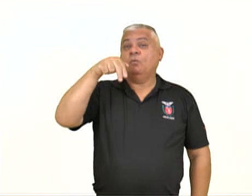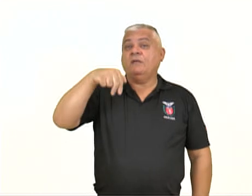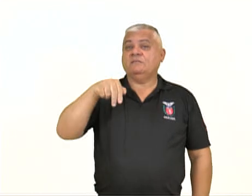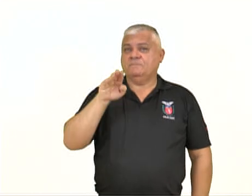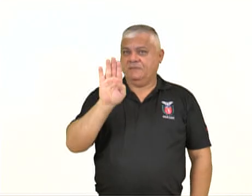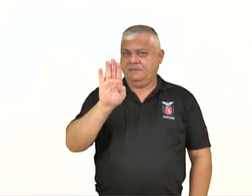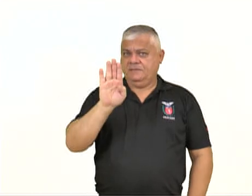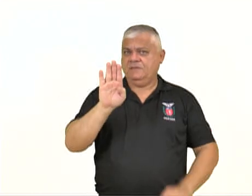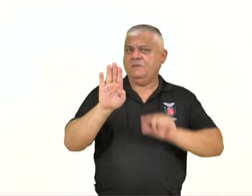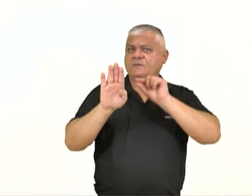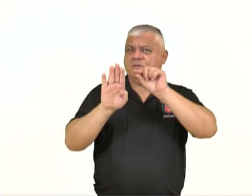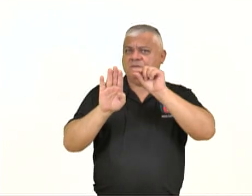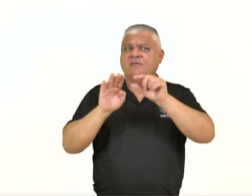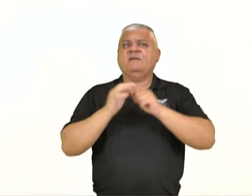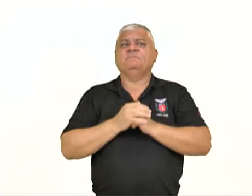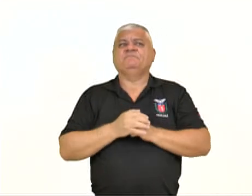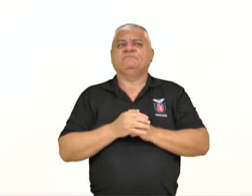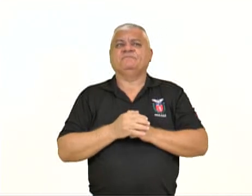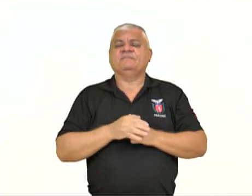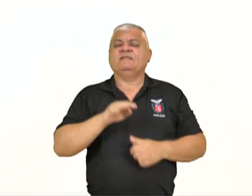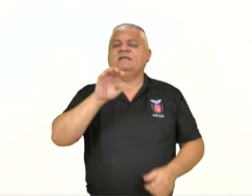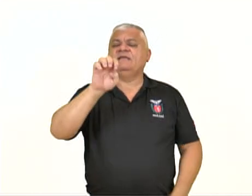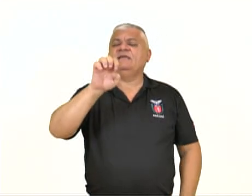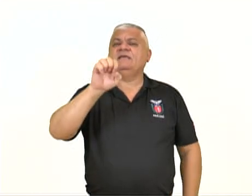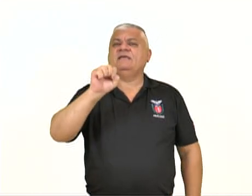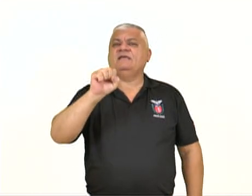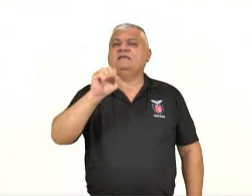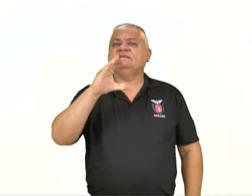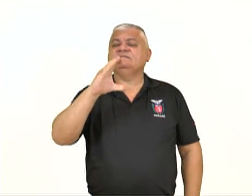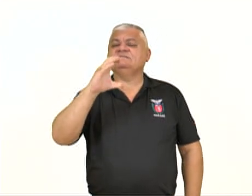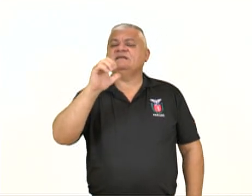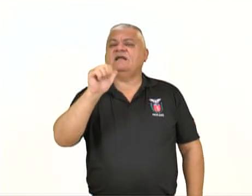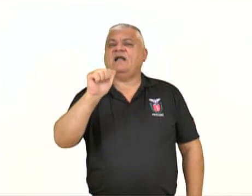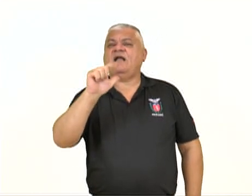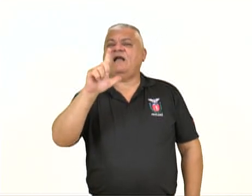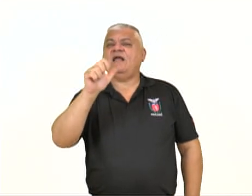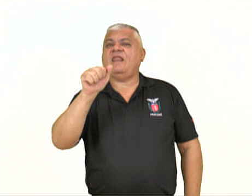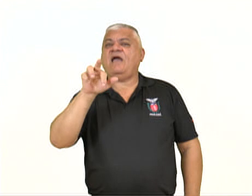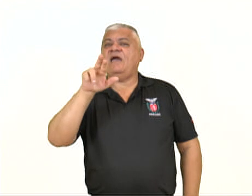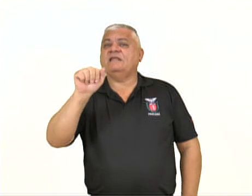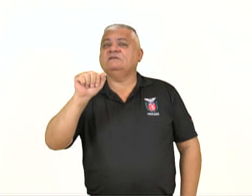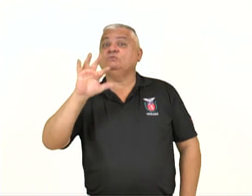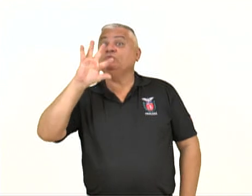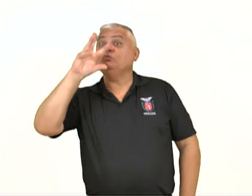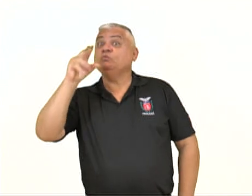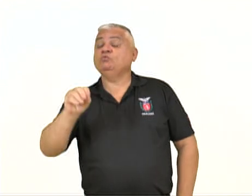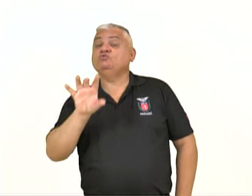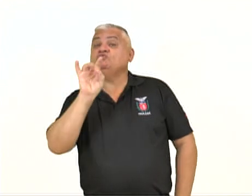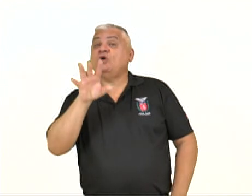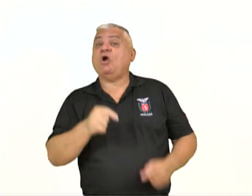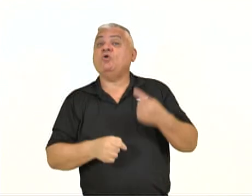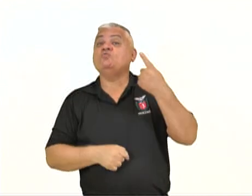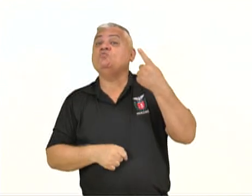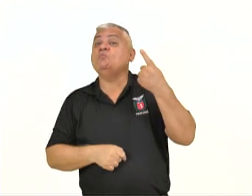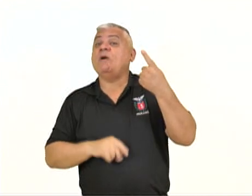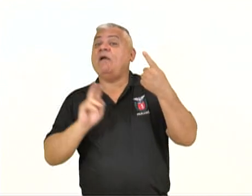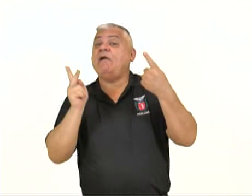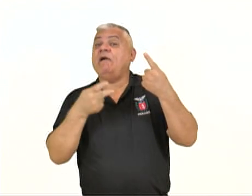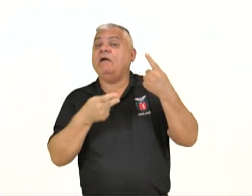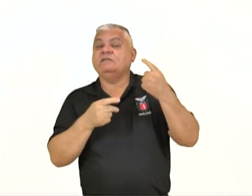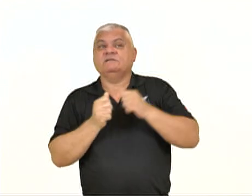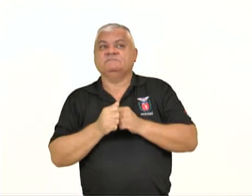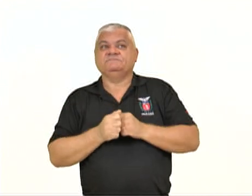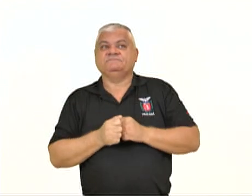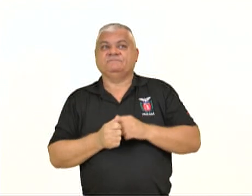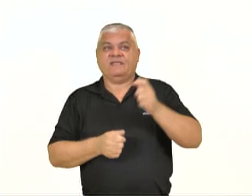são grandezas escalares, todas as grandezas físicas a seguir, exceto Olha aqui, ó, que doido. Item A,